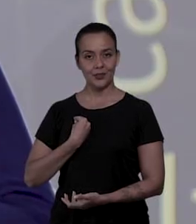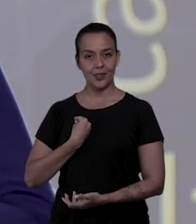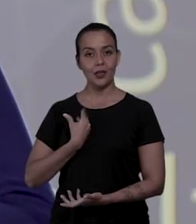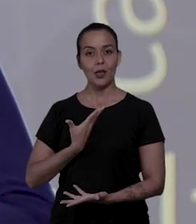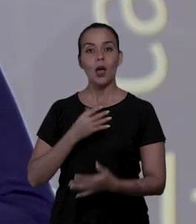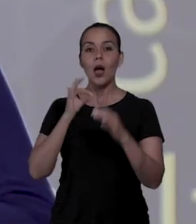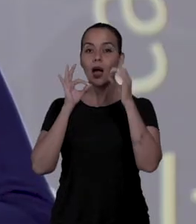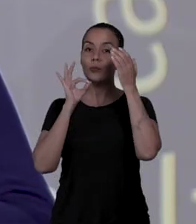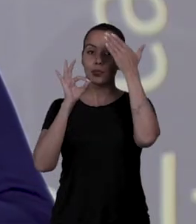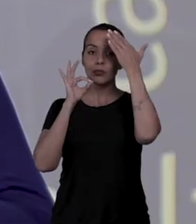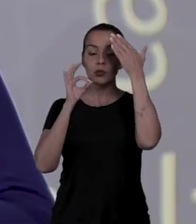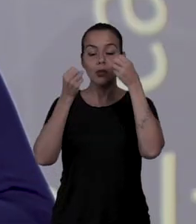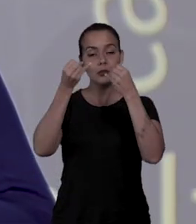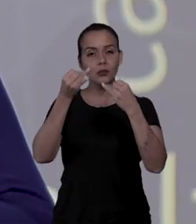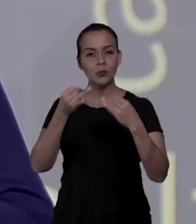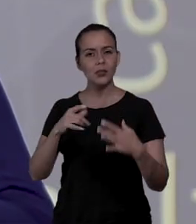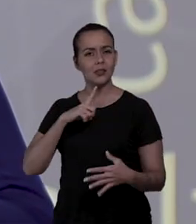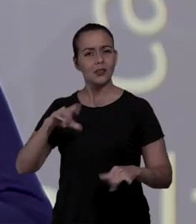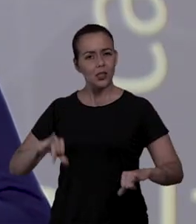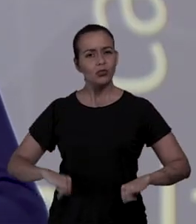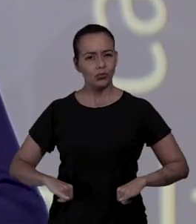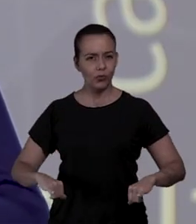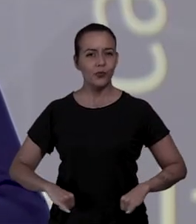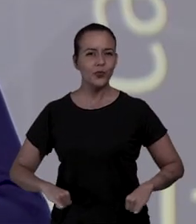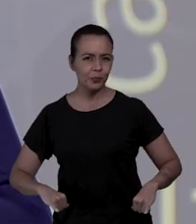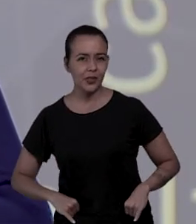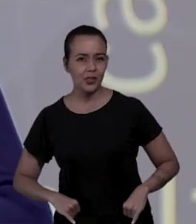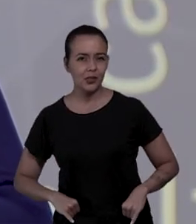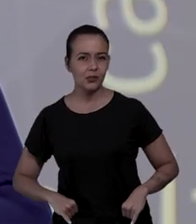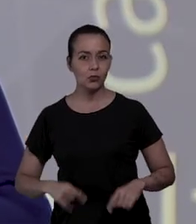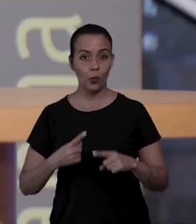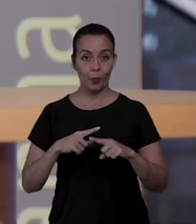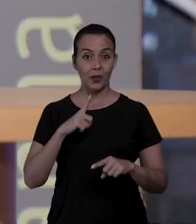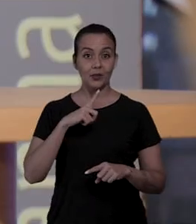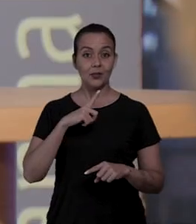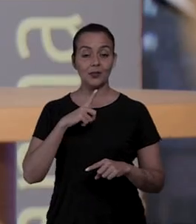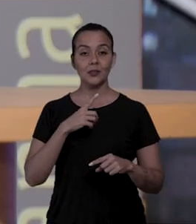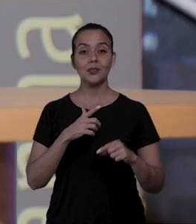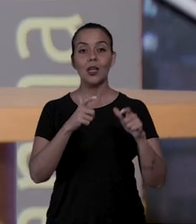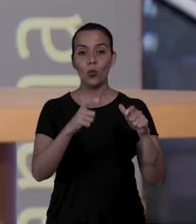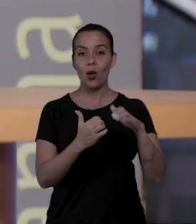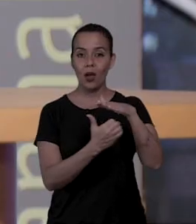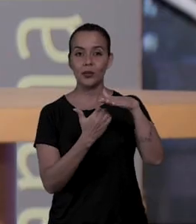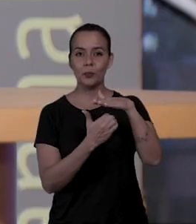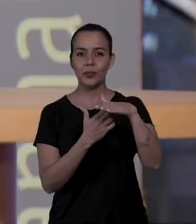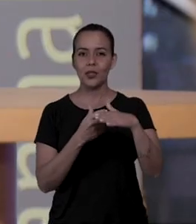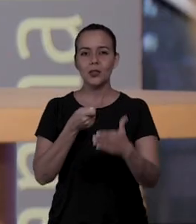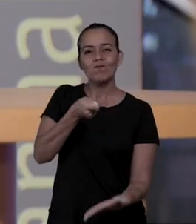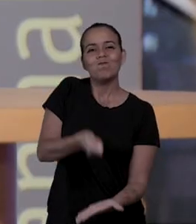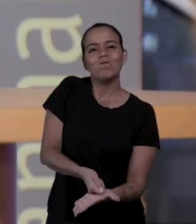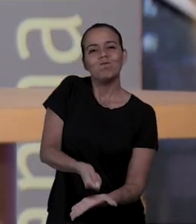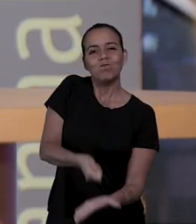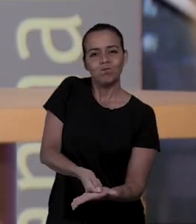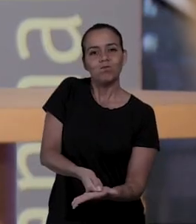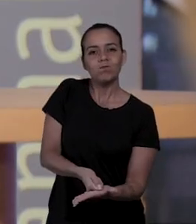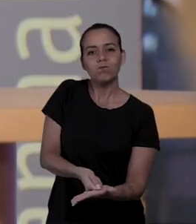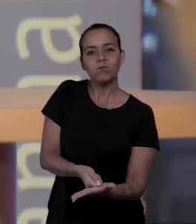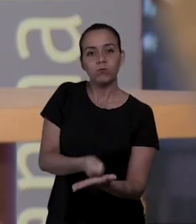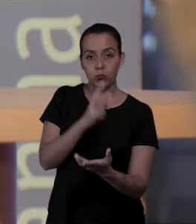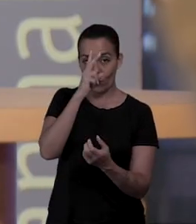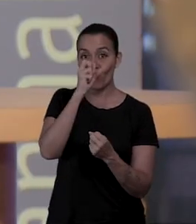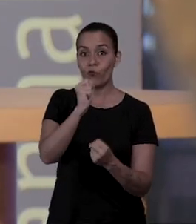instituição, ela dá sentido ao mundo e à existência. Ela vai falar que há um sofrimento que é